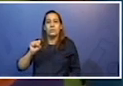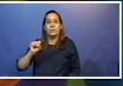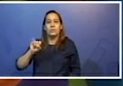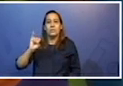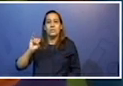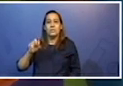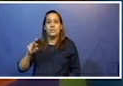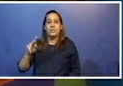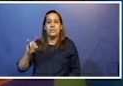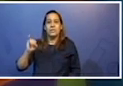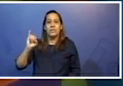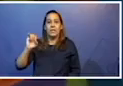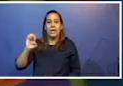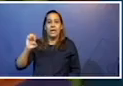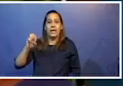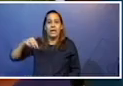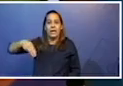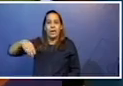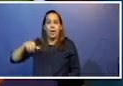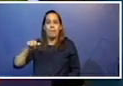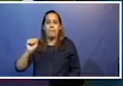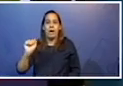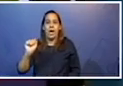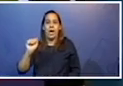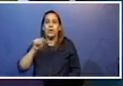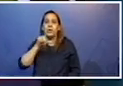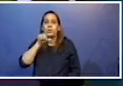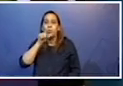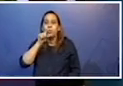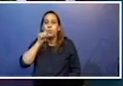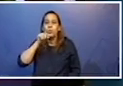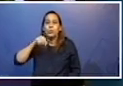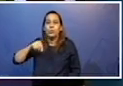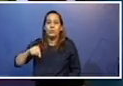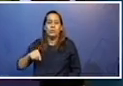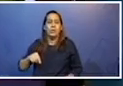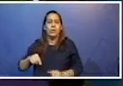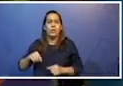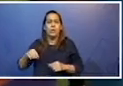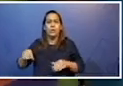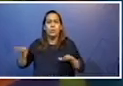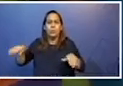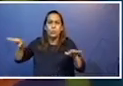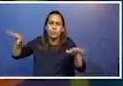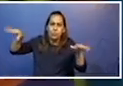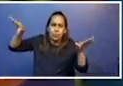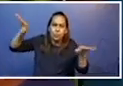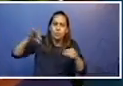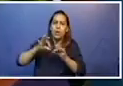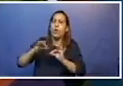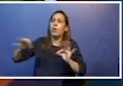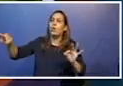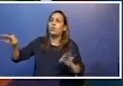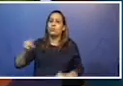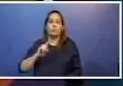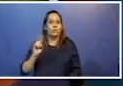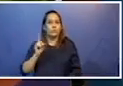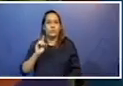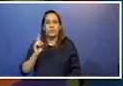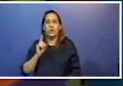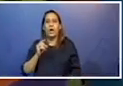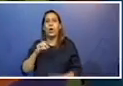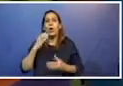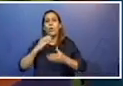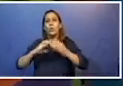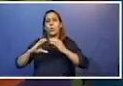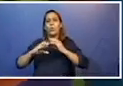a siriema, isso mesmo. Ela não voa grandes trechos, mas ela emite um som muito